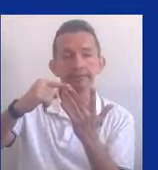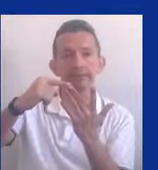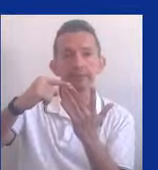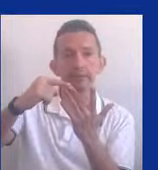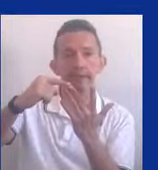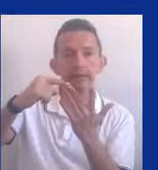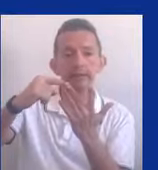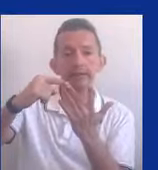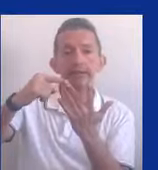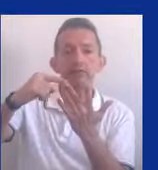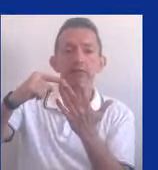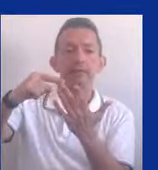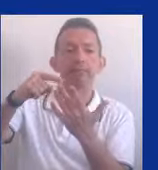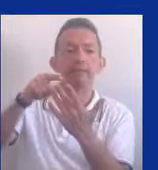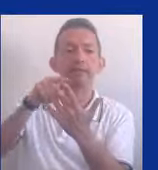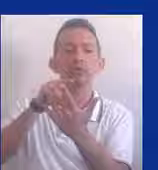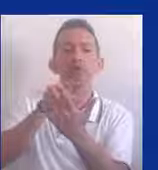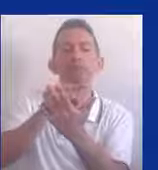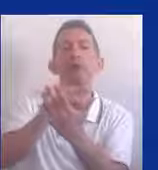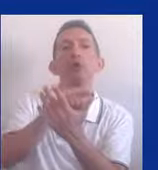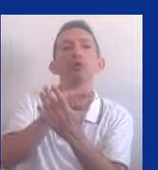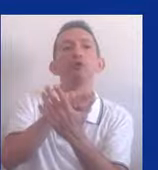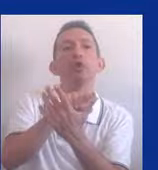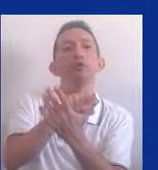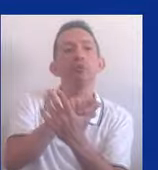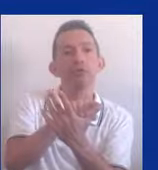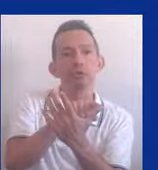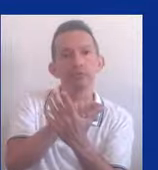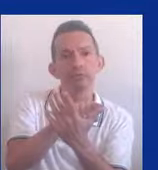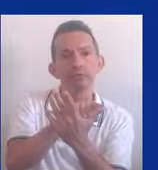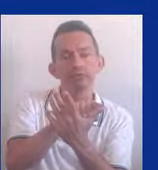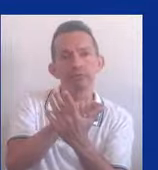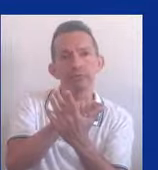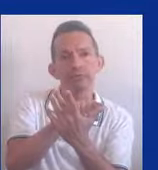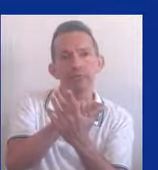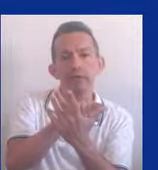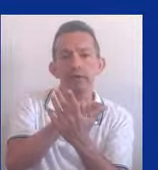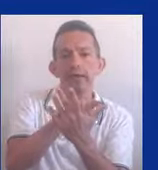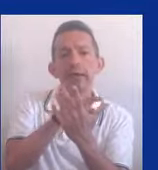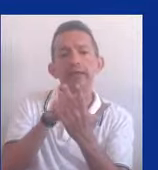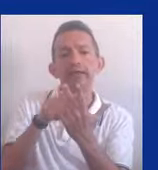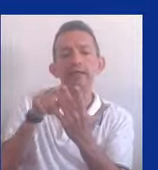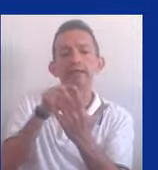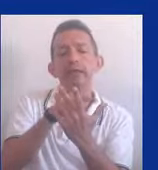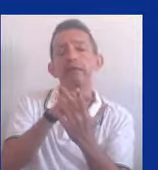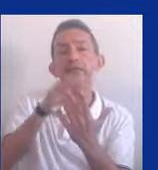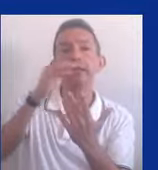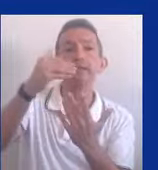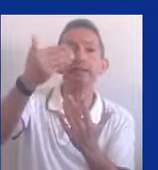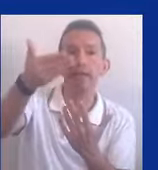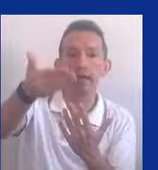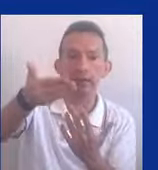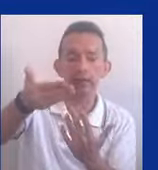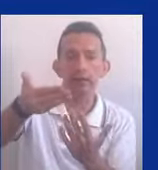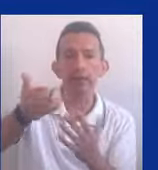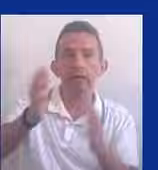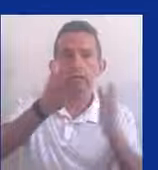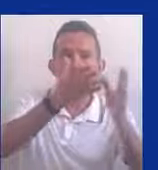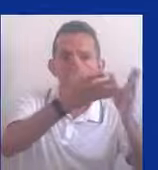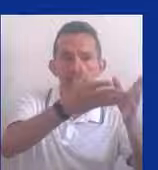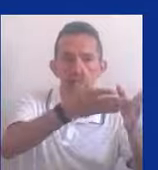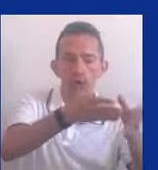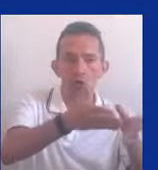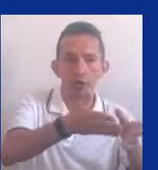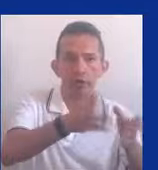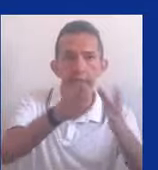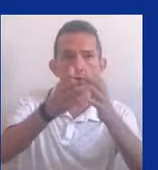lisossomas, tá? Você pensa nos peroxomos. E além dessas aí, você insere